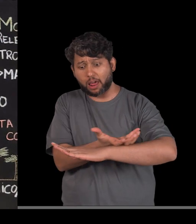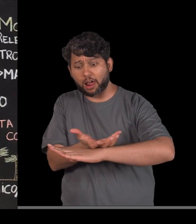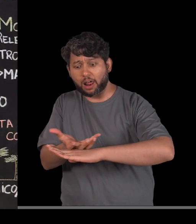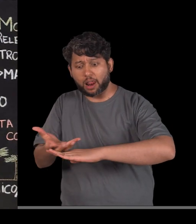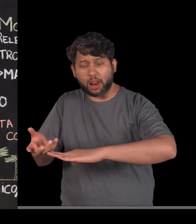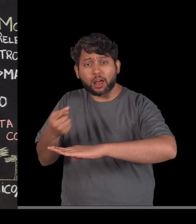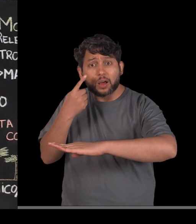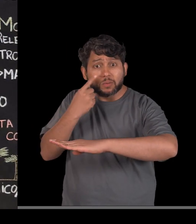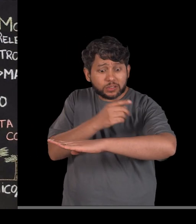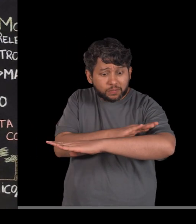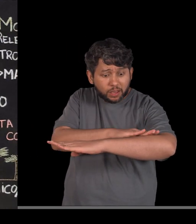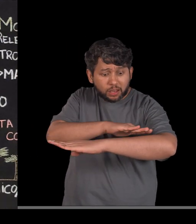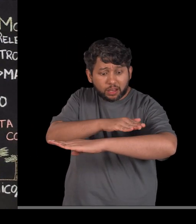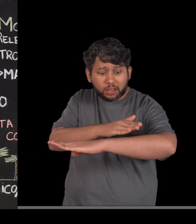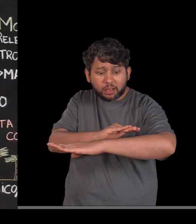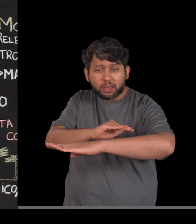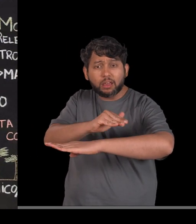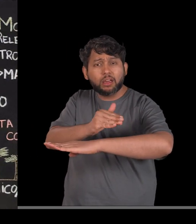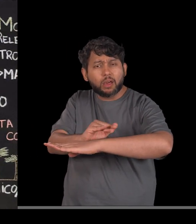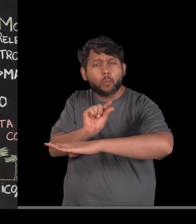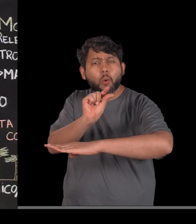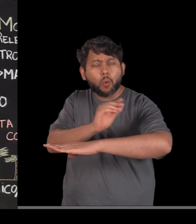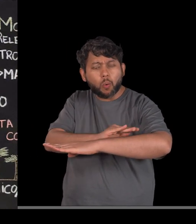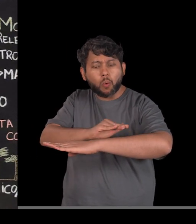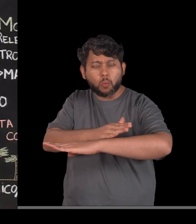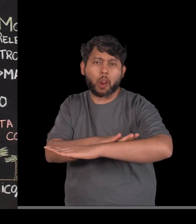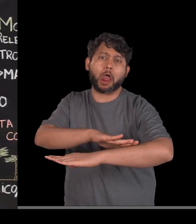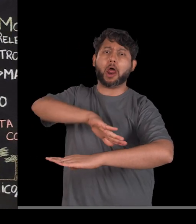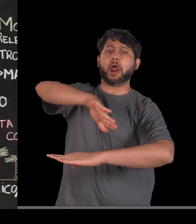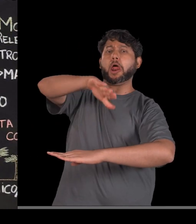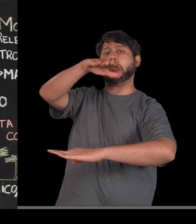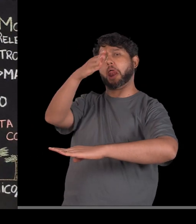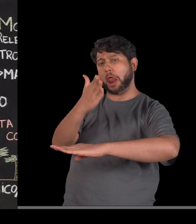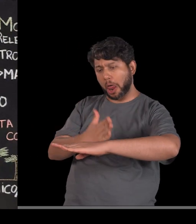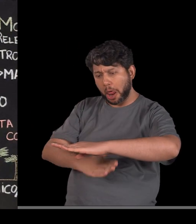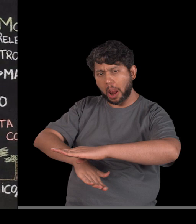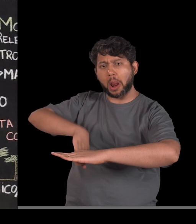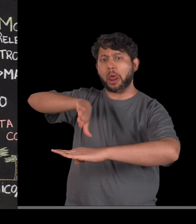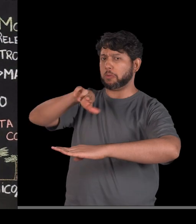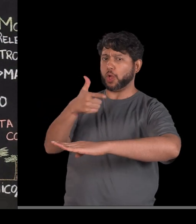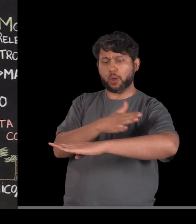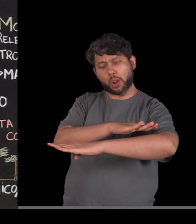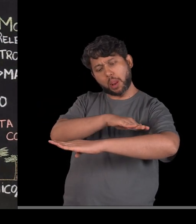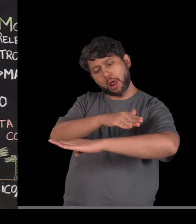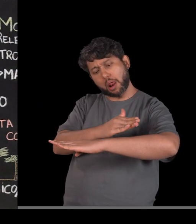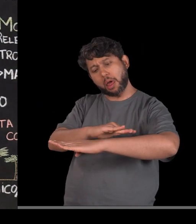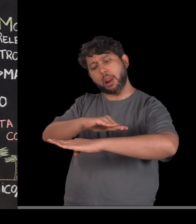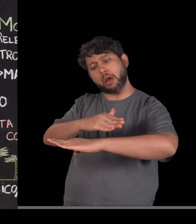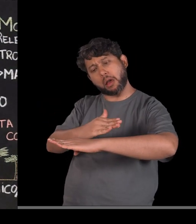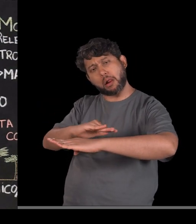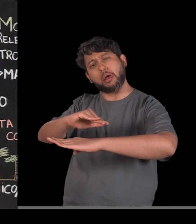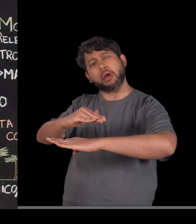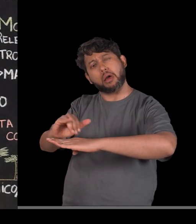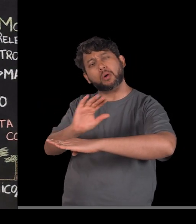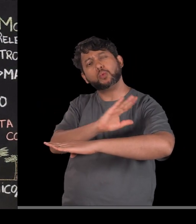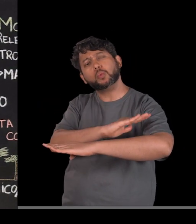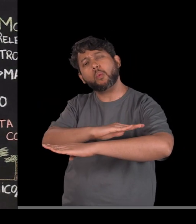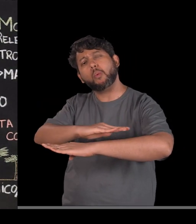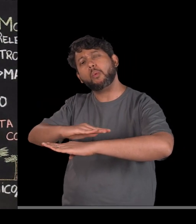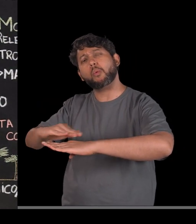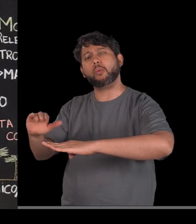relevo ligeiramente ondulado na região. Você não tem grandes oscilações do relevo, você tem